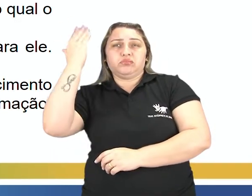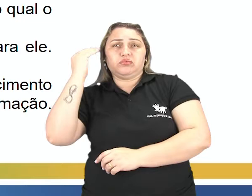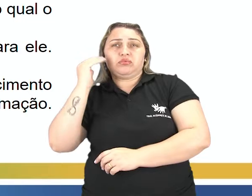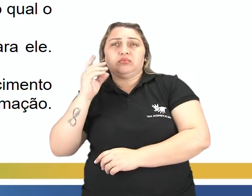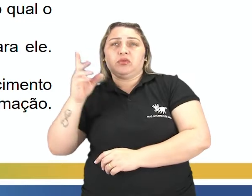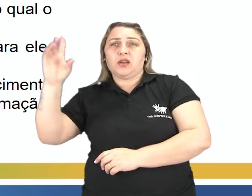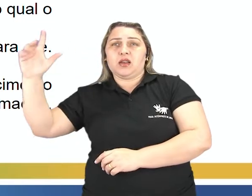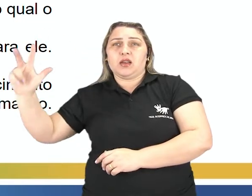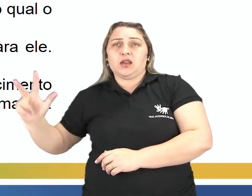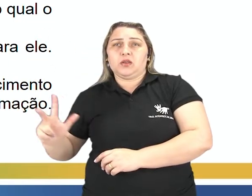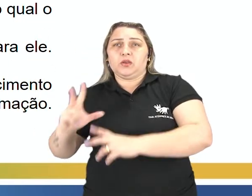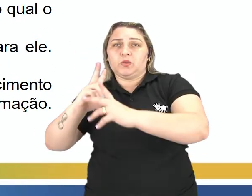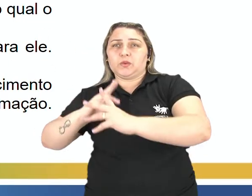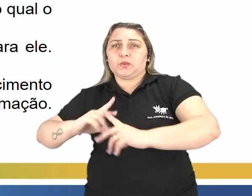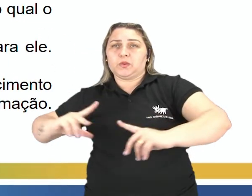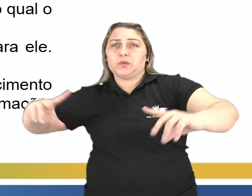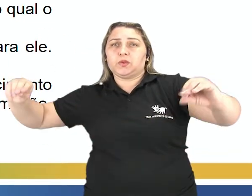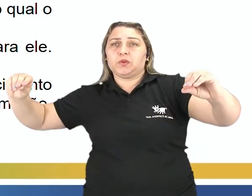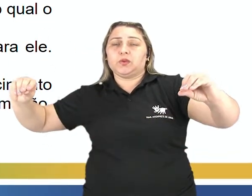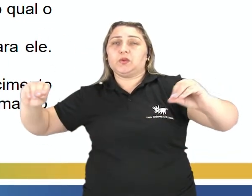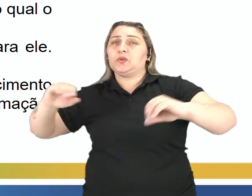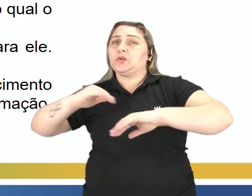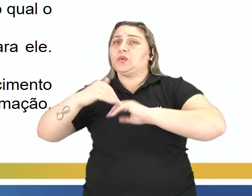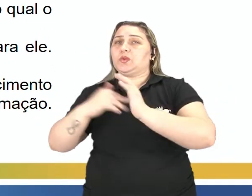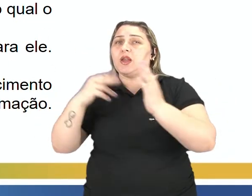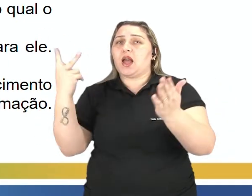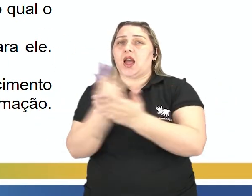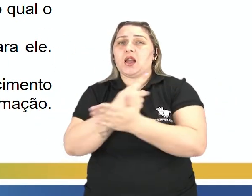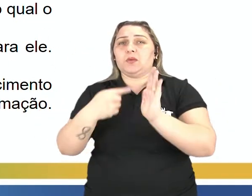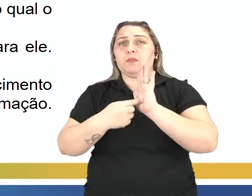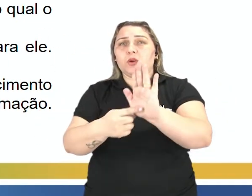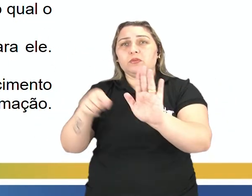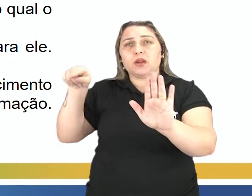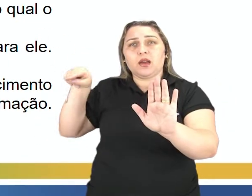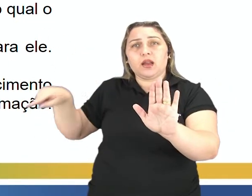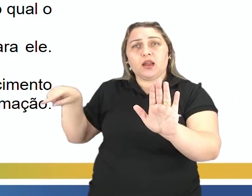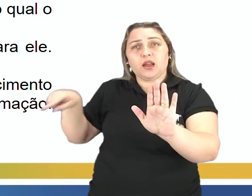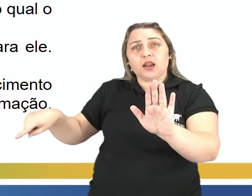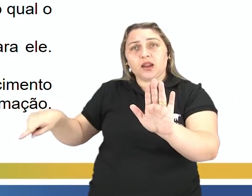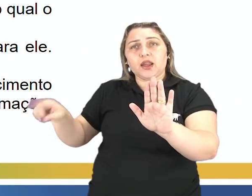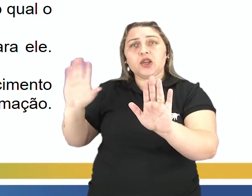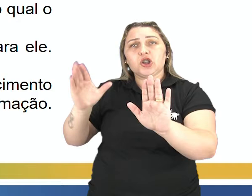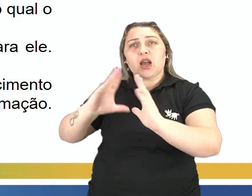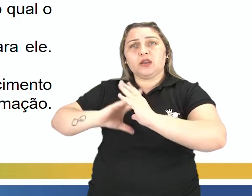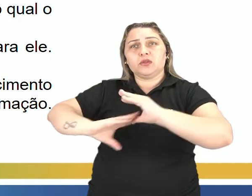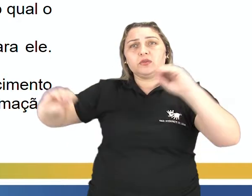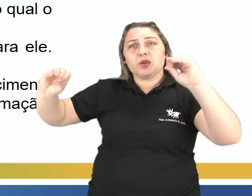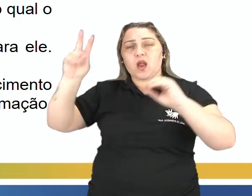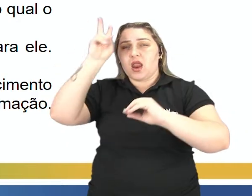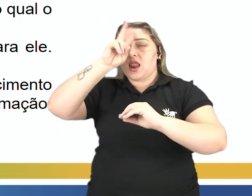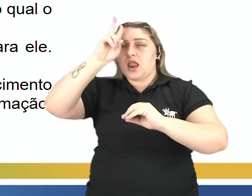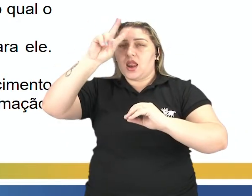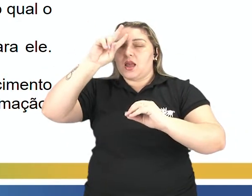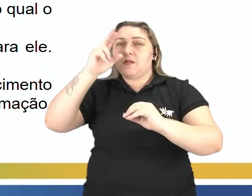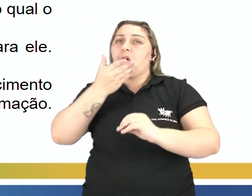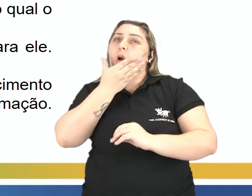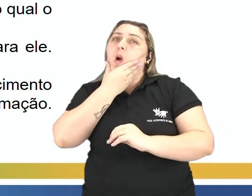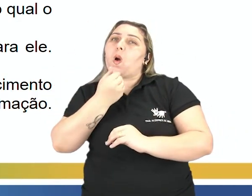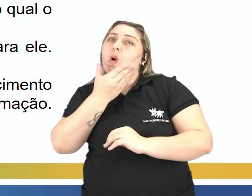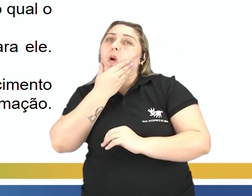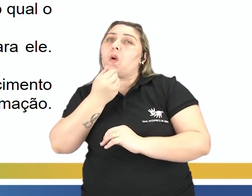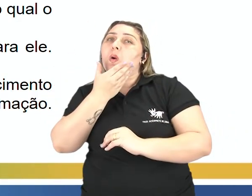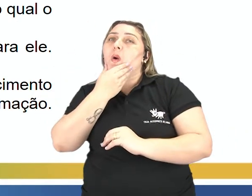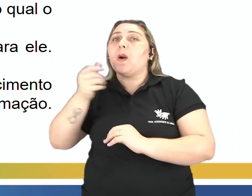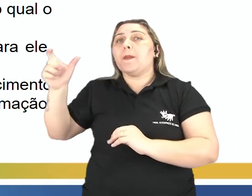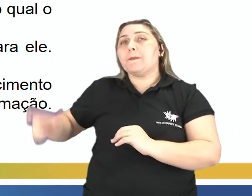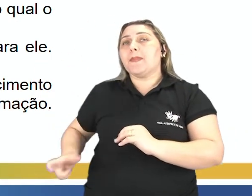exemplo, um dia ela desaparece e todas as evidências apontam para ele. Esse é o conflito.